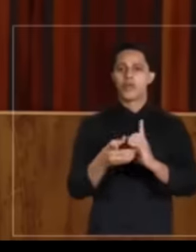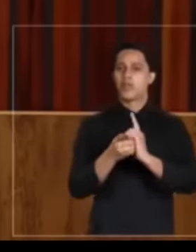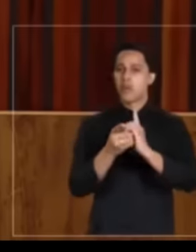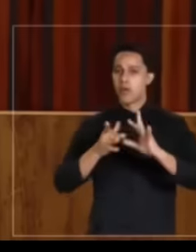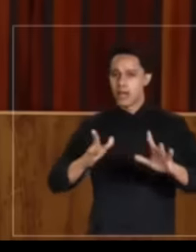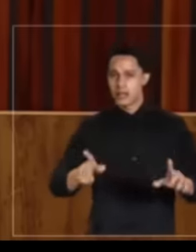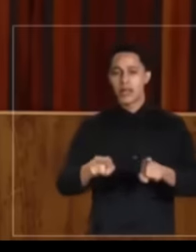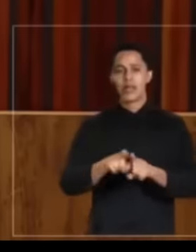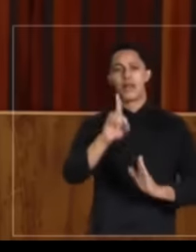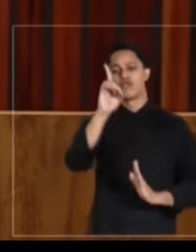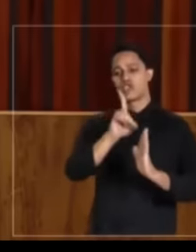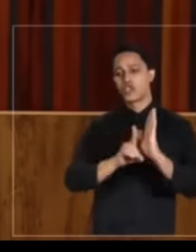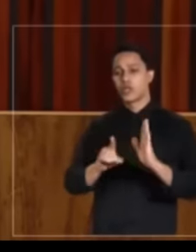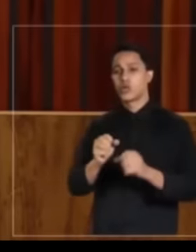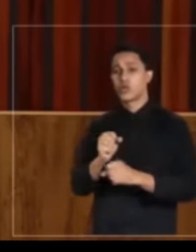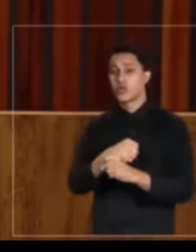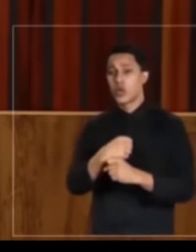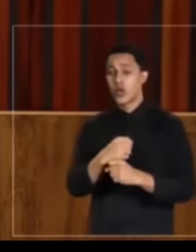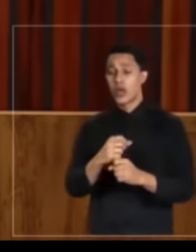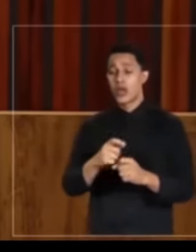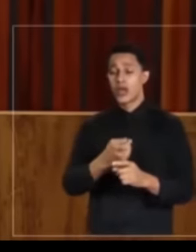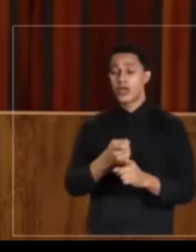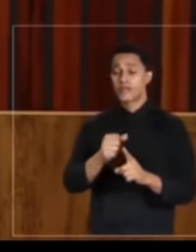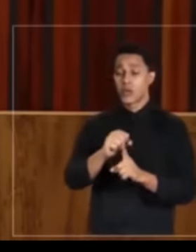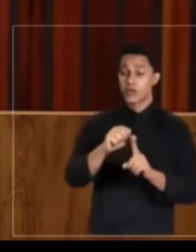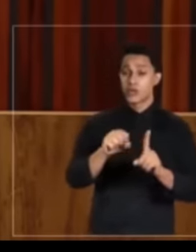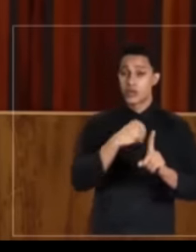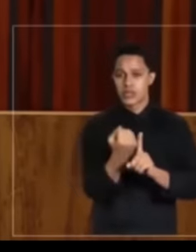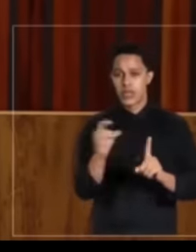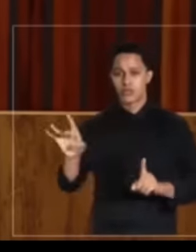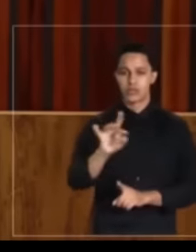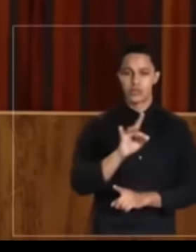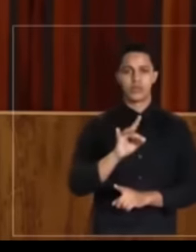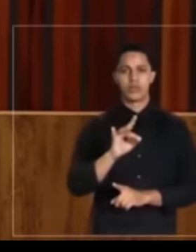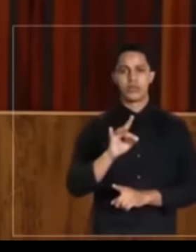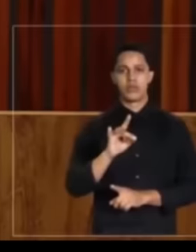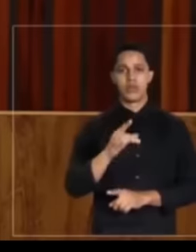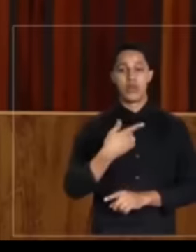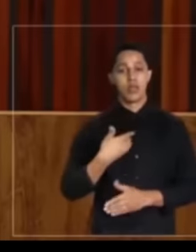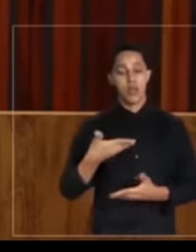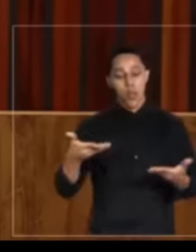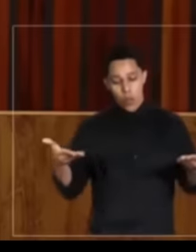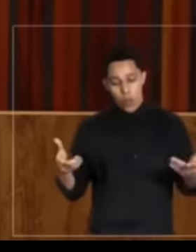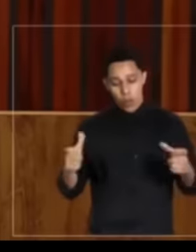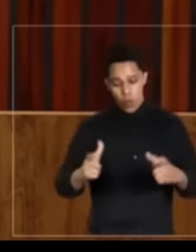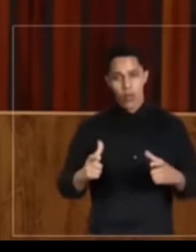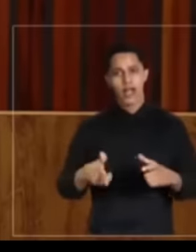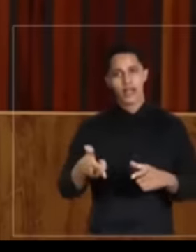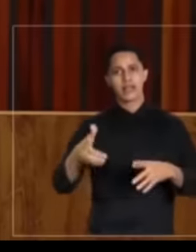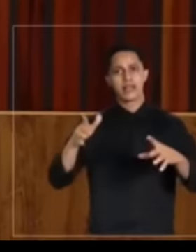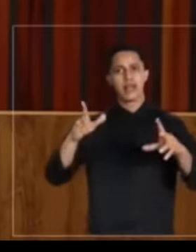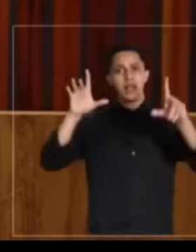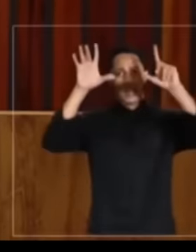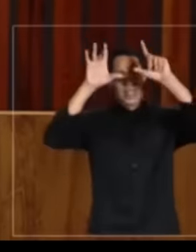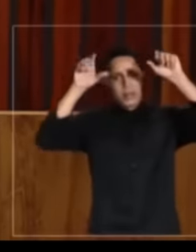mais as eh ações golpistas que se espalharam pelo país com os caminhoneiros